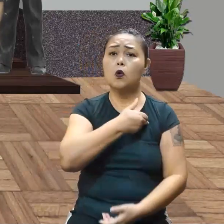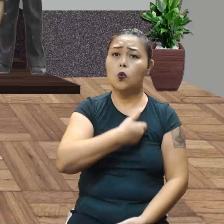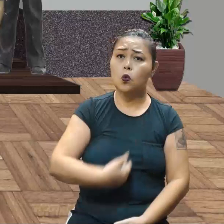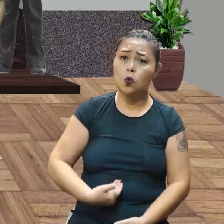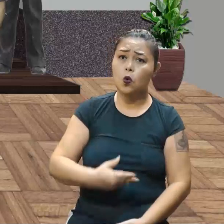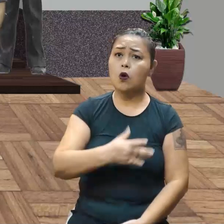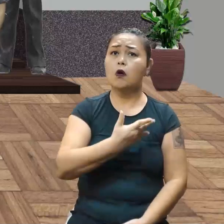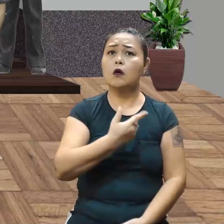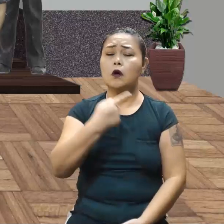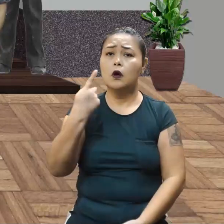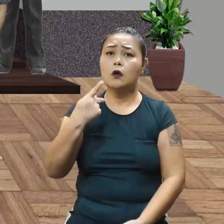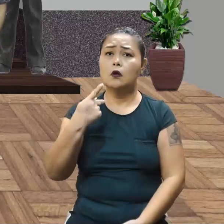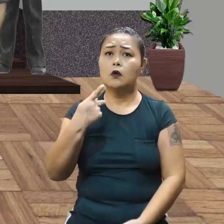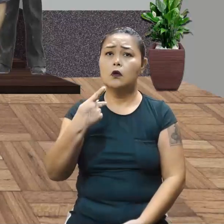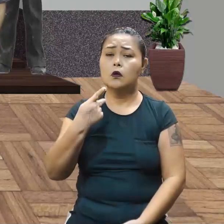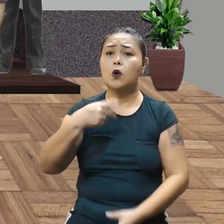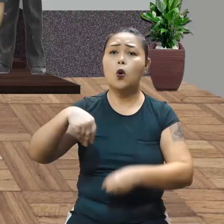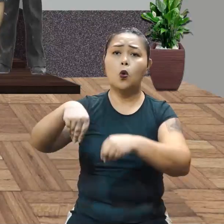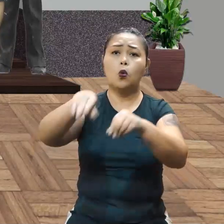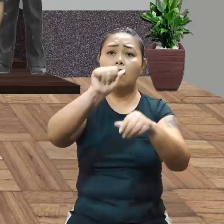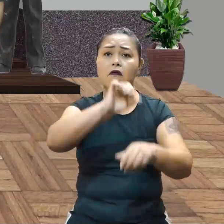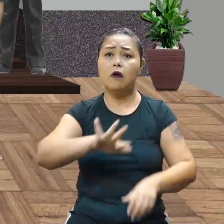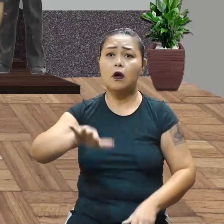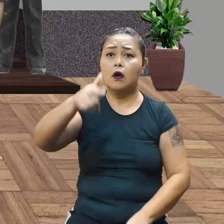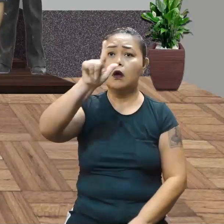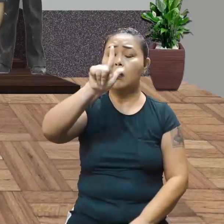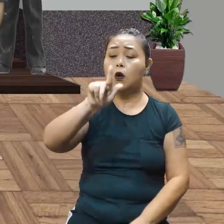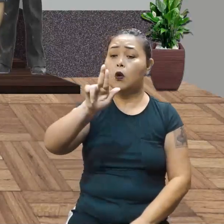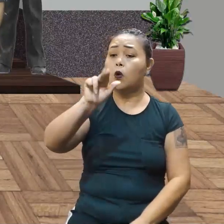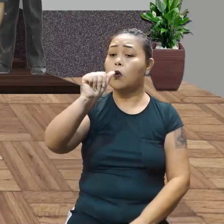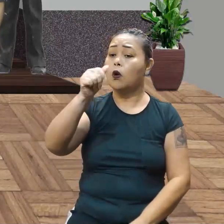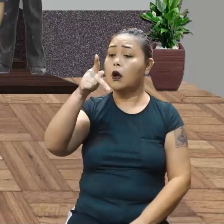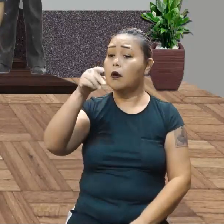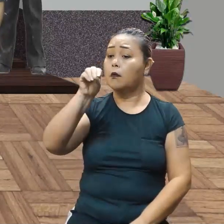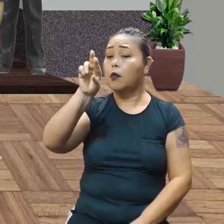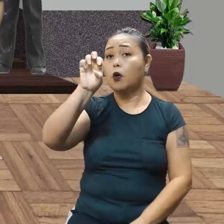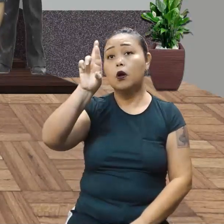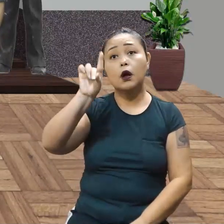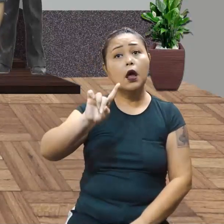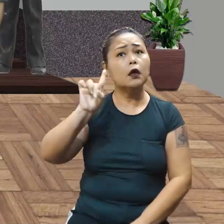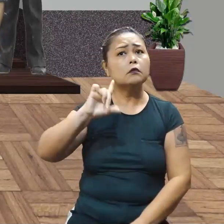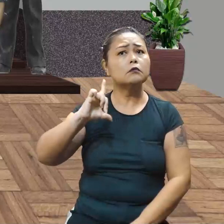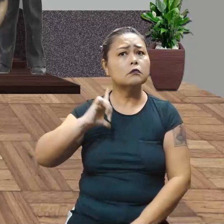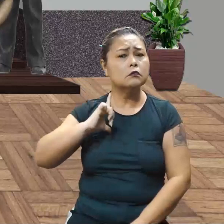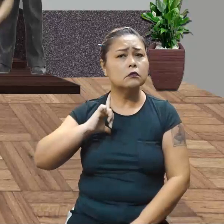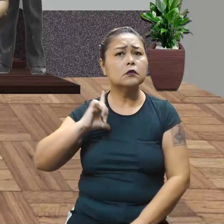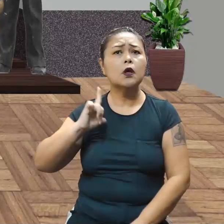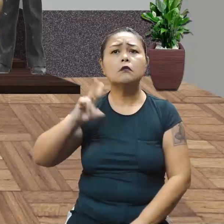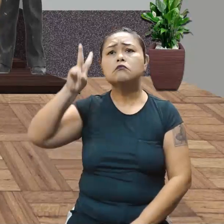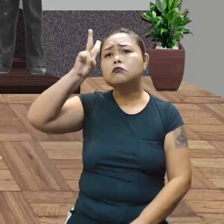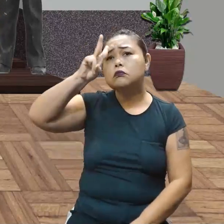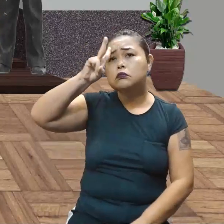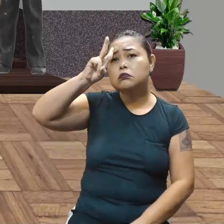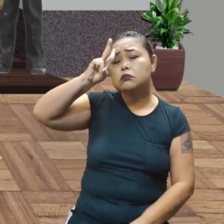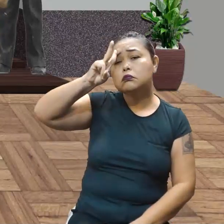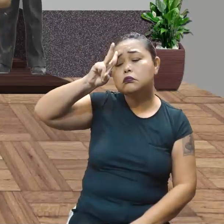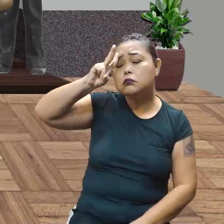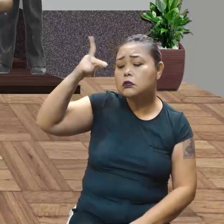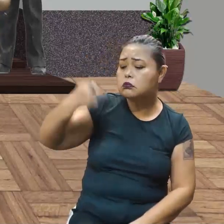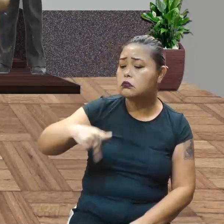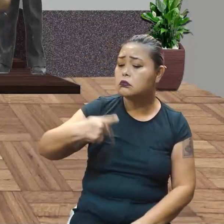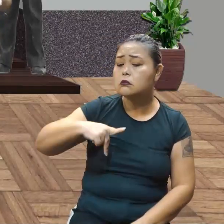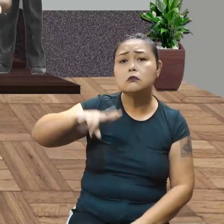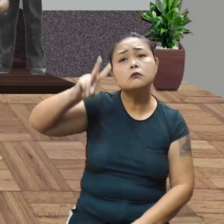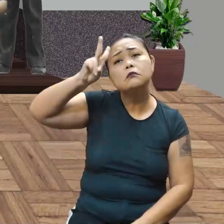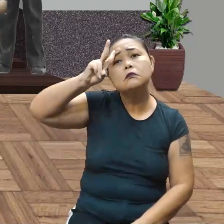Rondon, governador do território federal do Guaporé. Então nós temos aqui a história